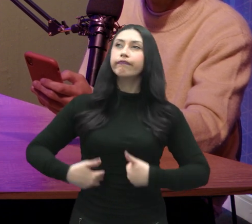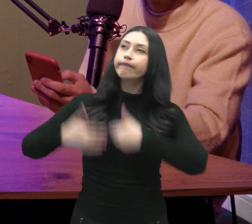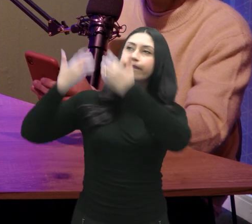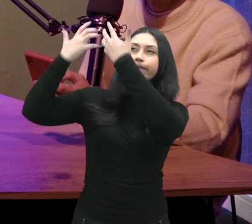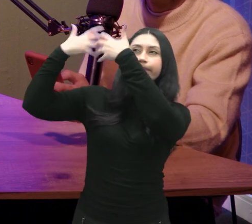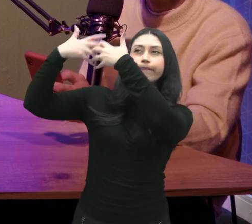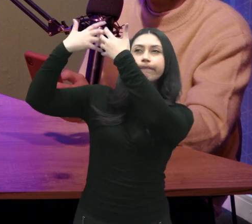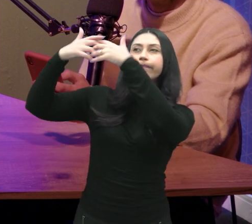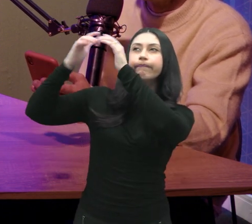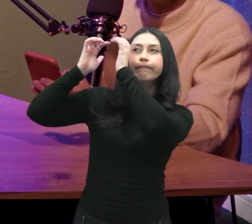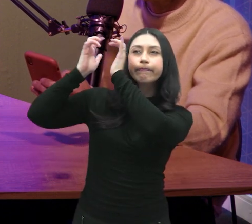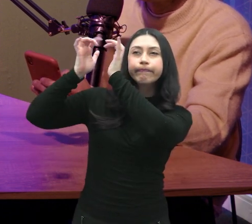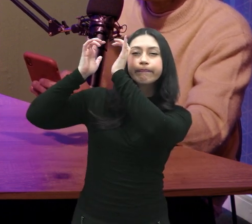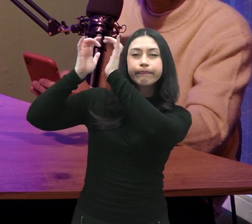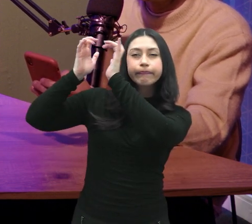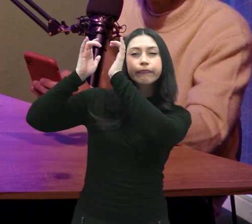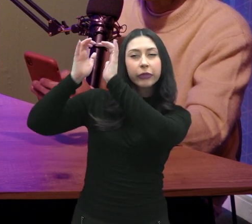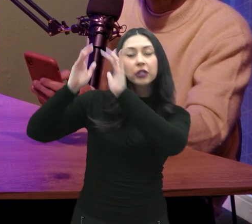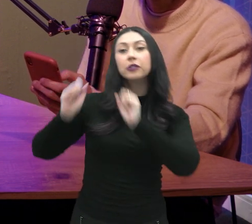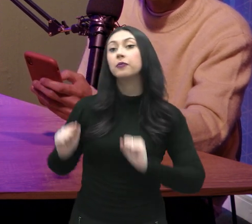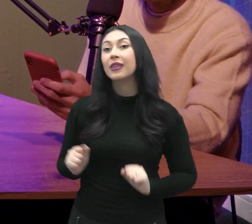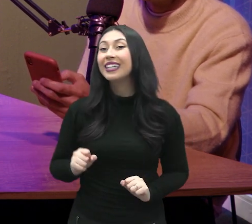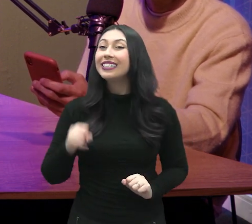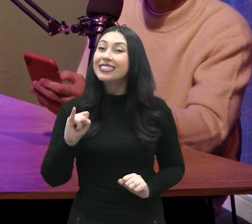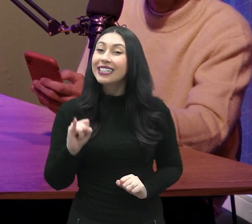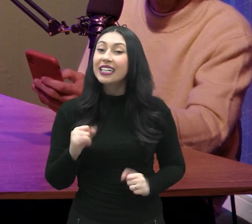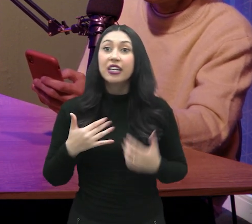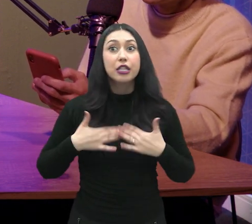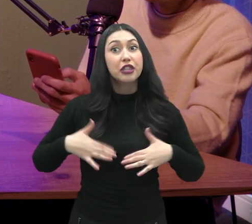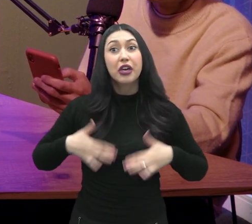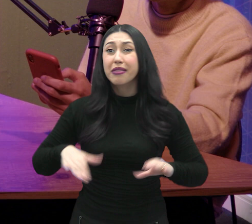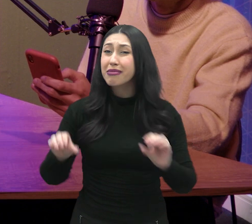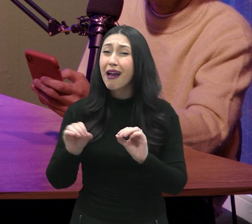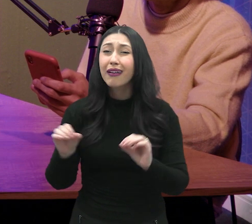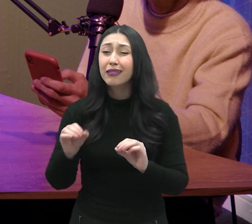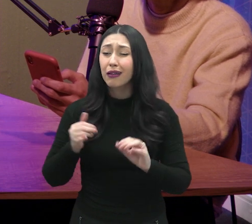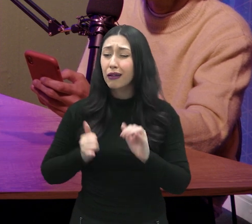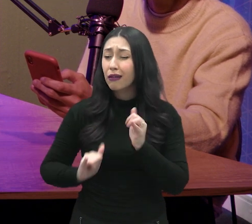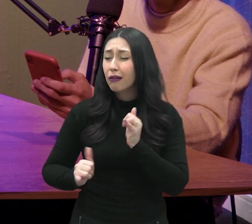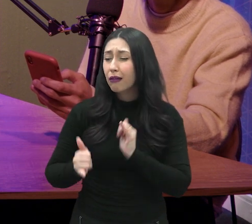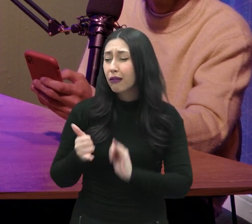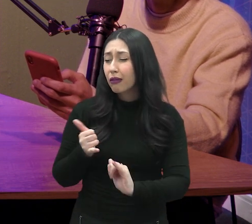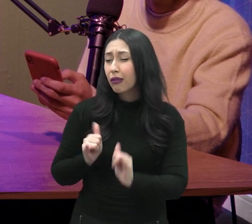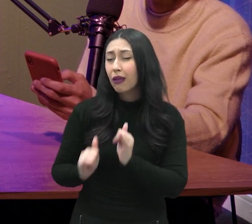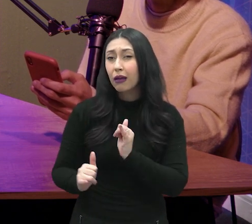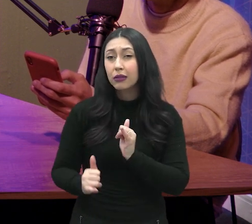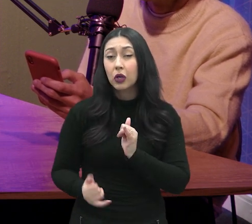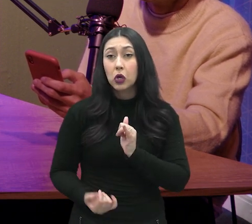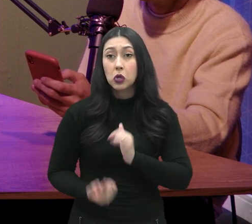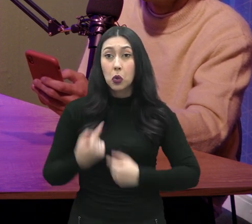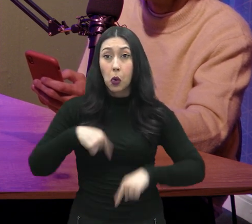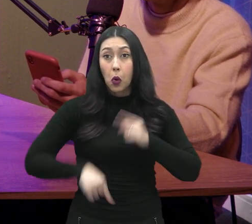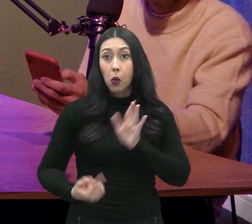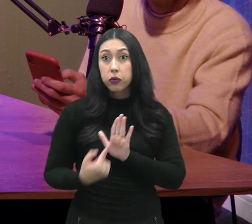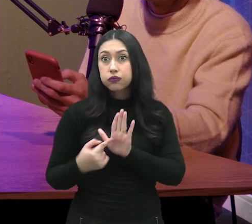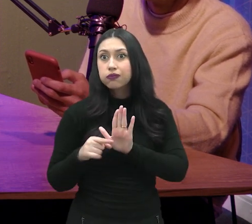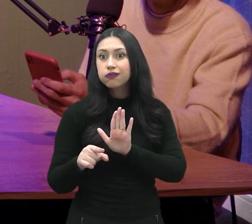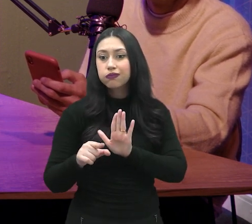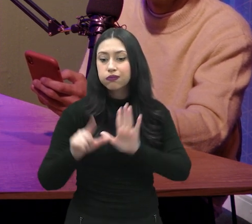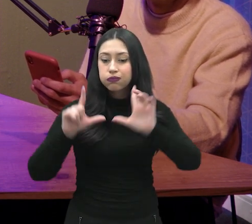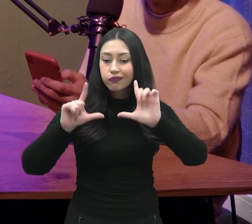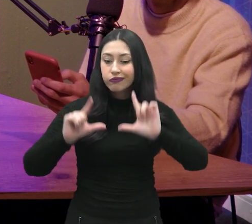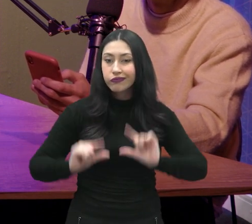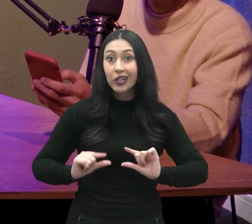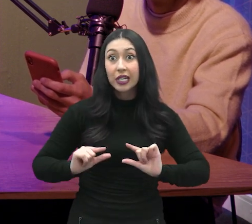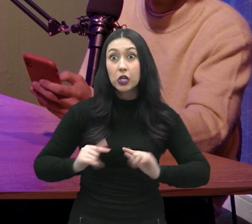nossa mente funcionando em harmonia. Sem ele, ficamos com a energia mais baixa, nosso sistema imunológico sofre alterações e principalmente